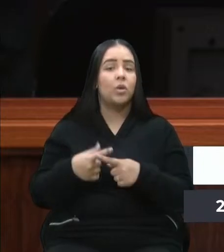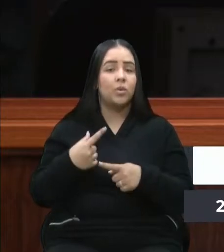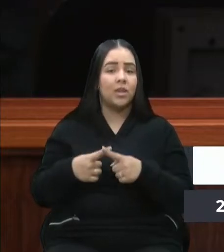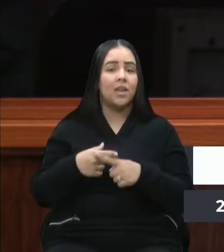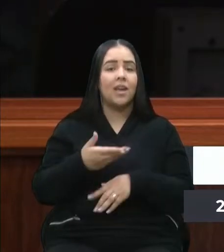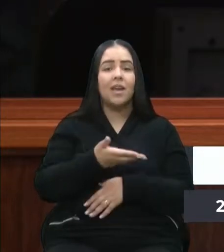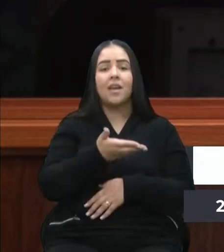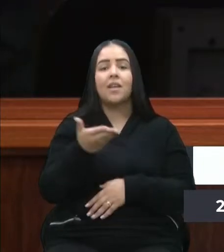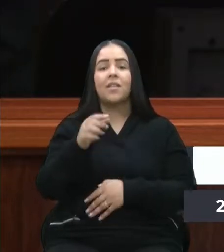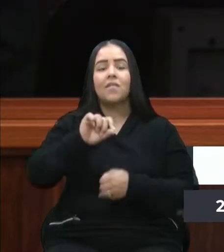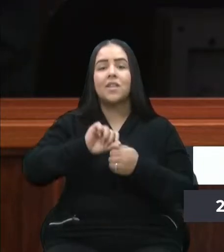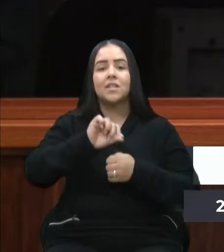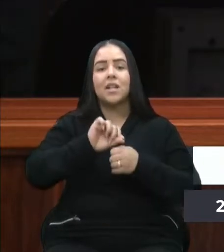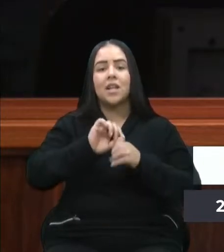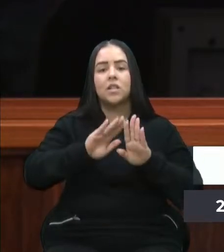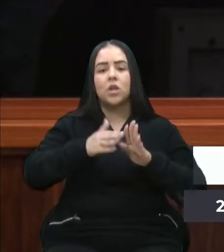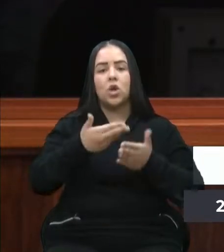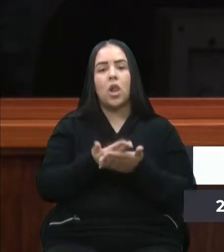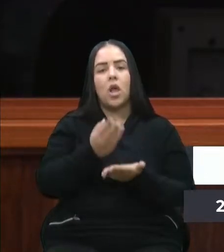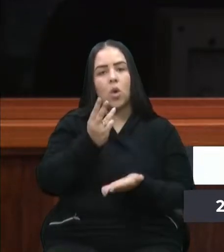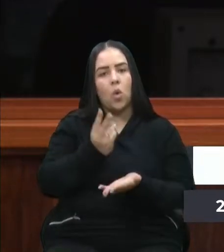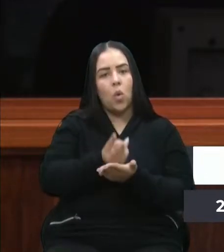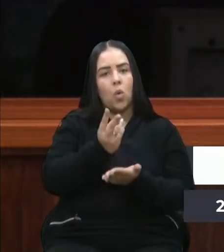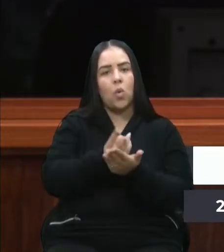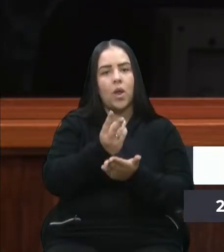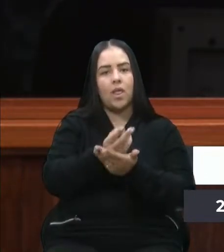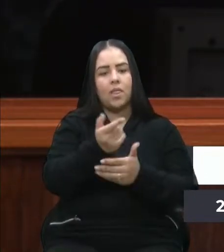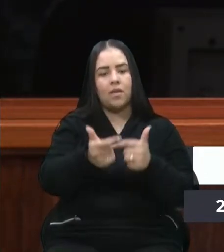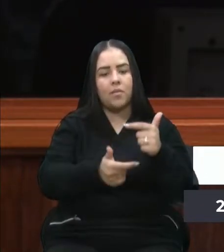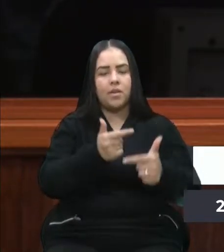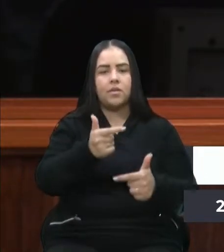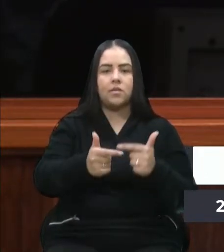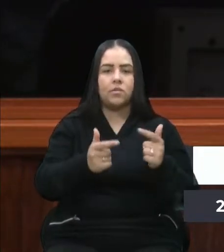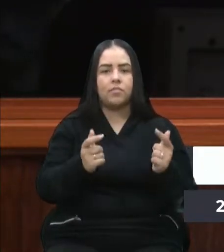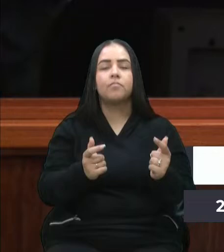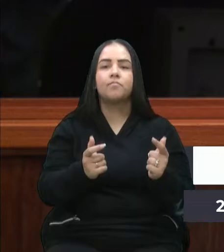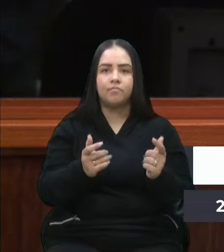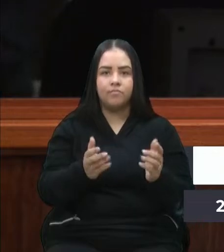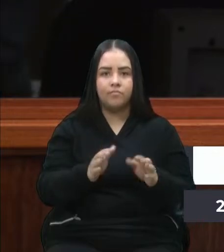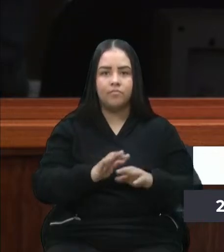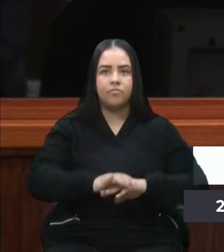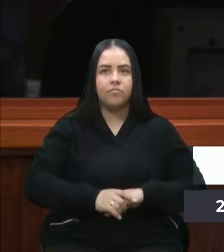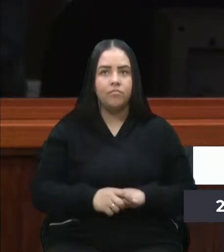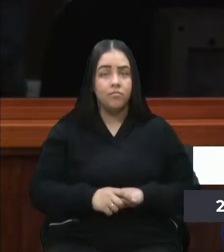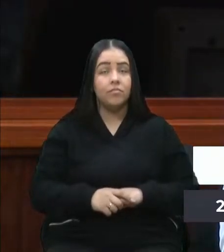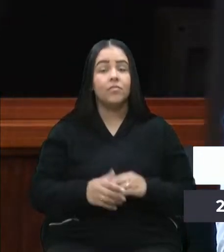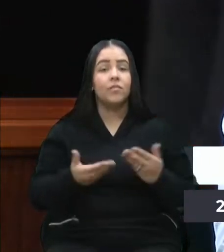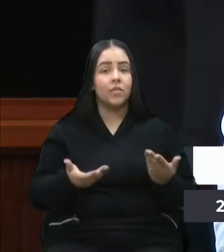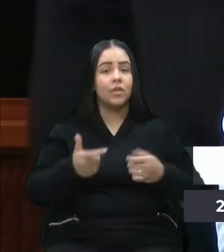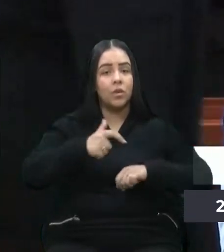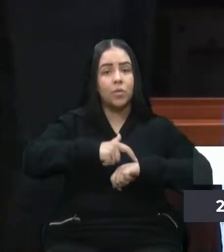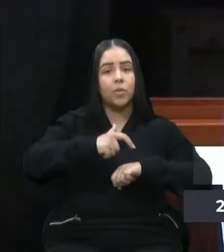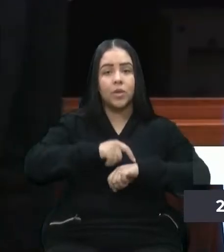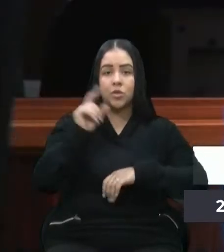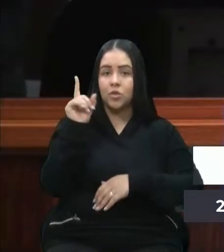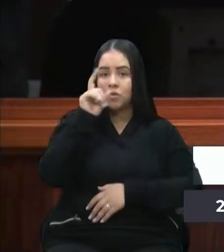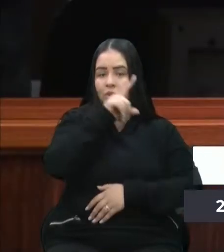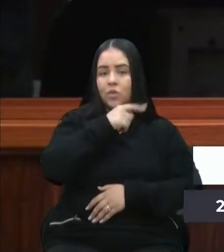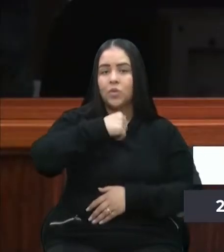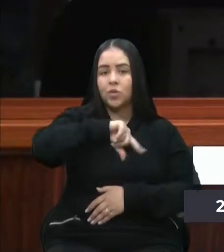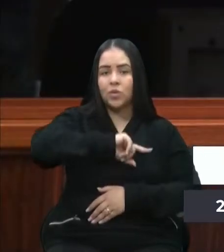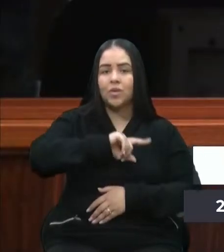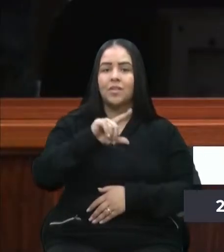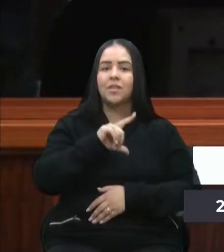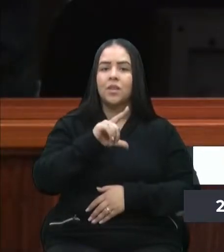fazem as nossas escolas continuarem trabalhando e atuando. Nesse momento difícil que nós enfrentamos no